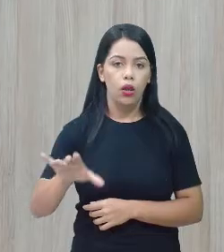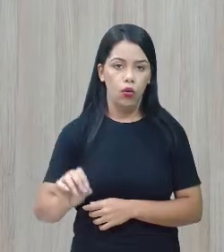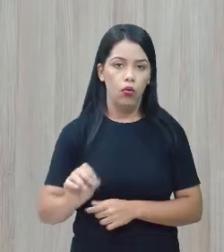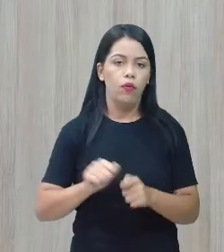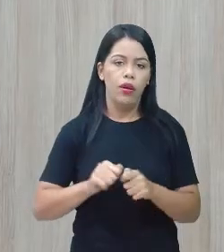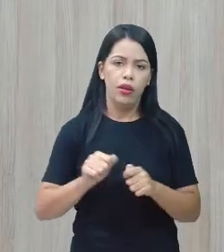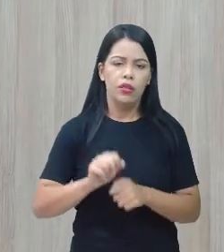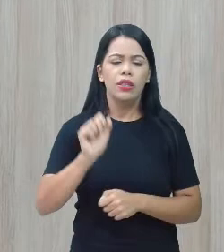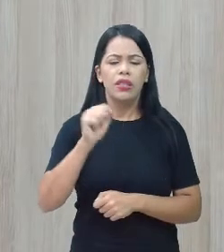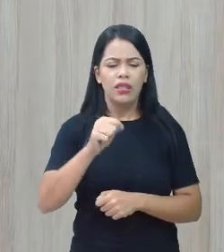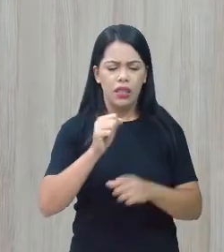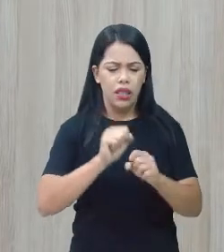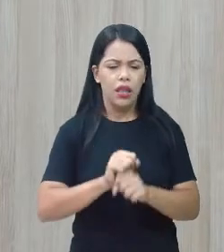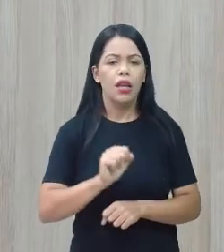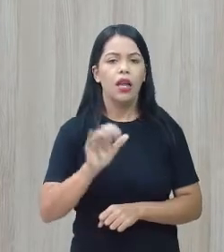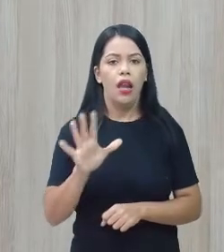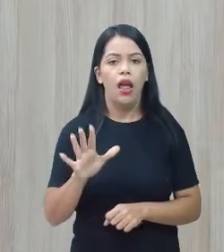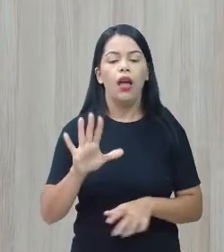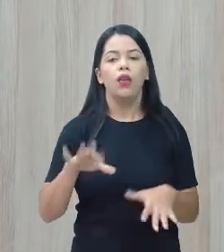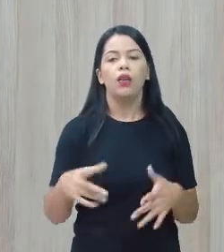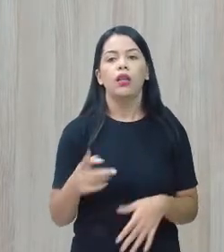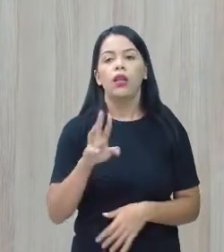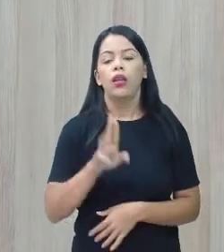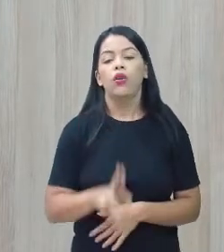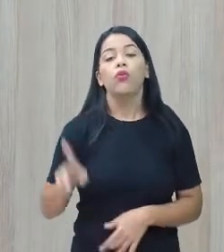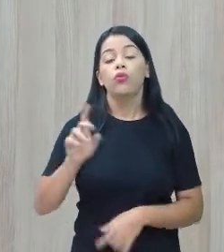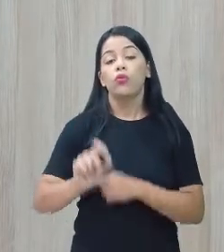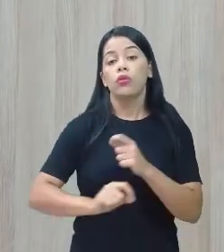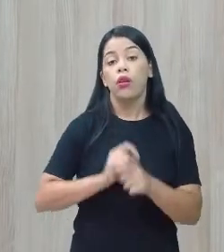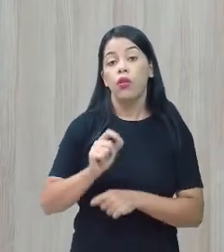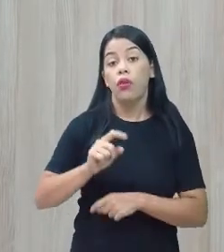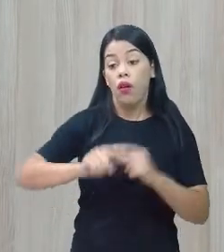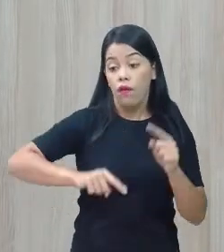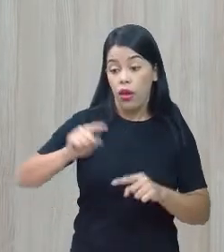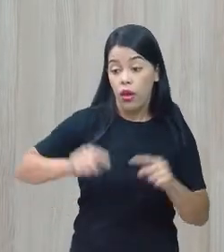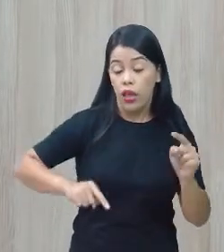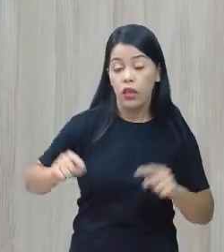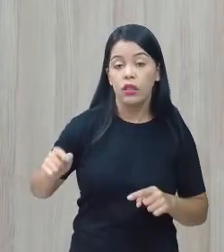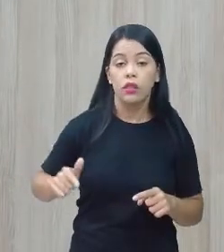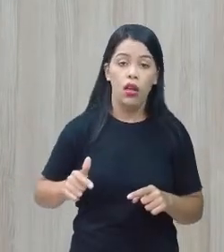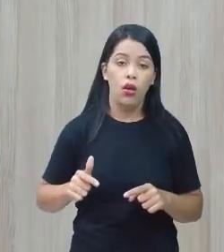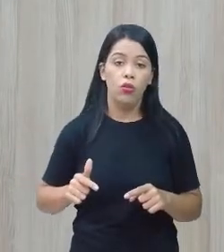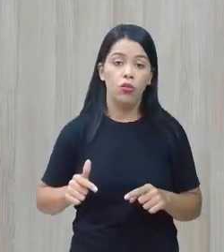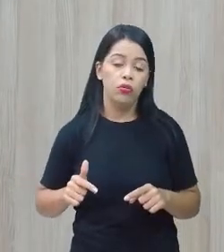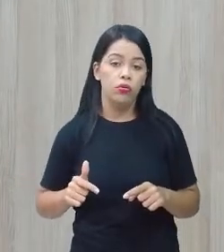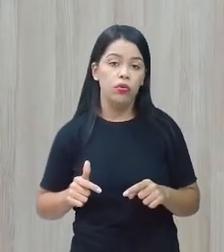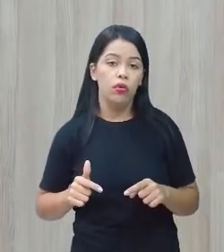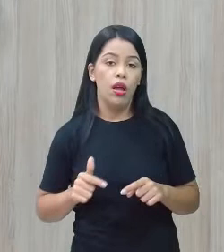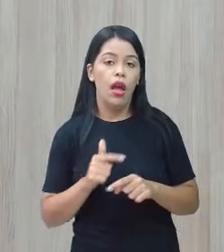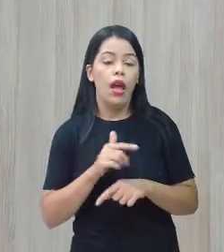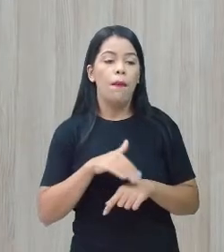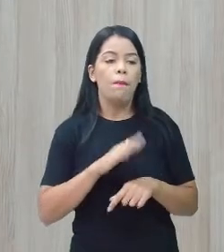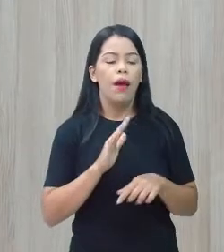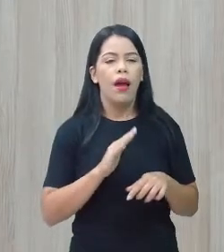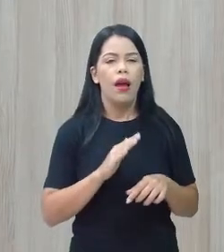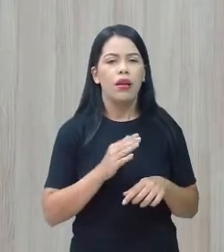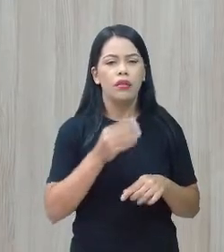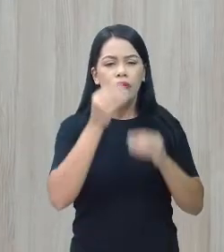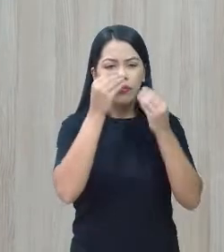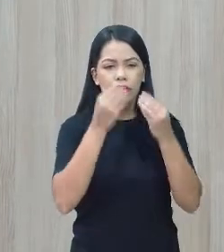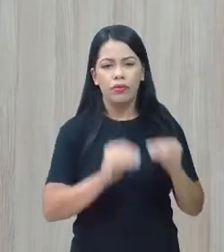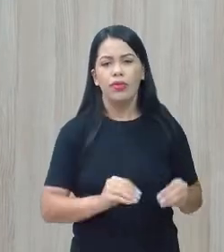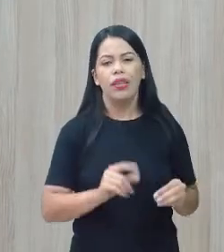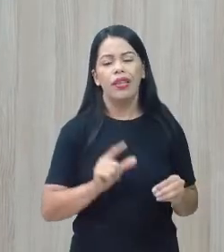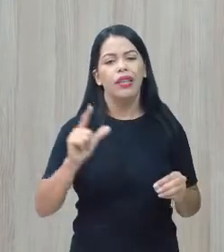que ele usa uma variante menos prestigiada, como a gente já falou, que contém desvios, o que